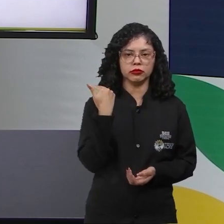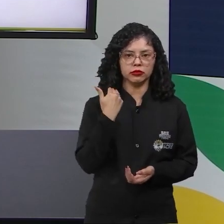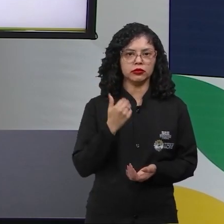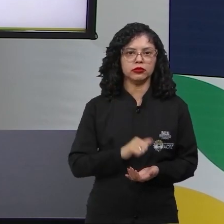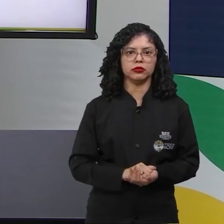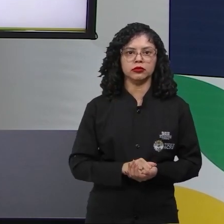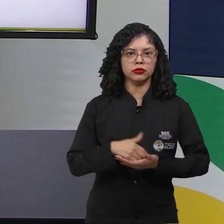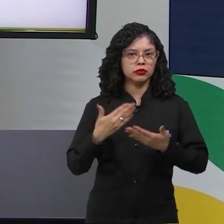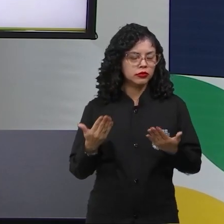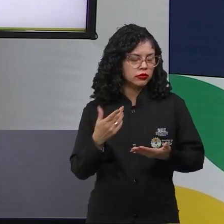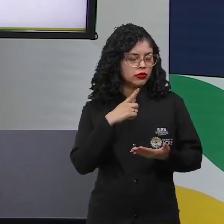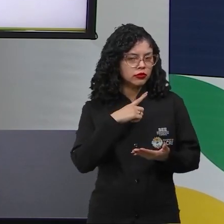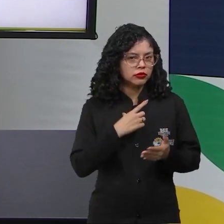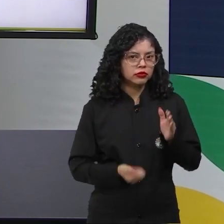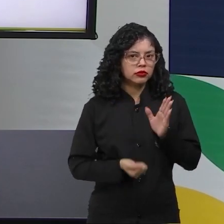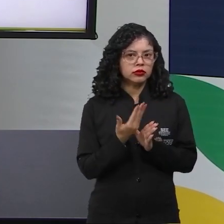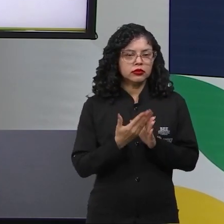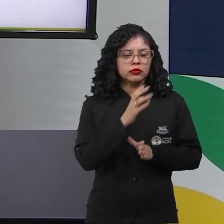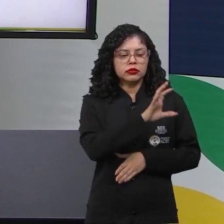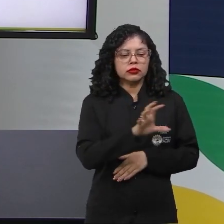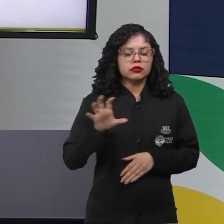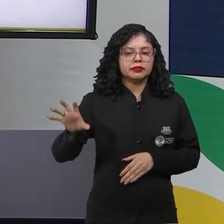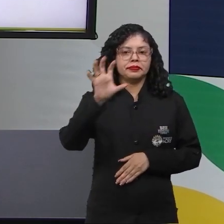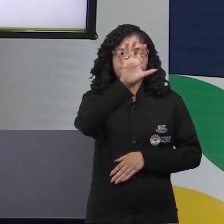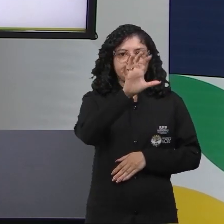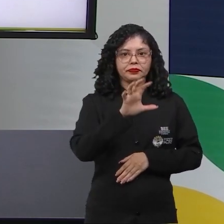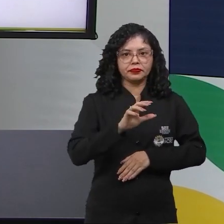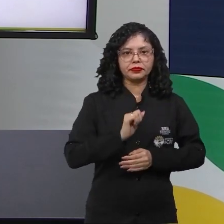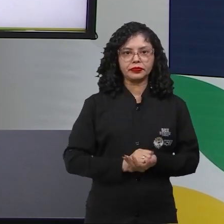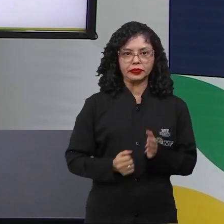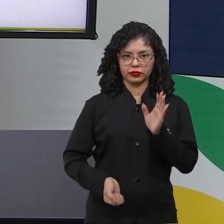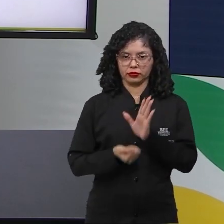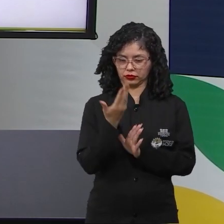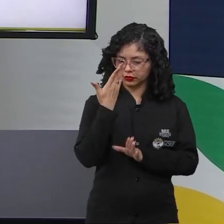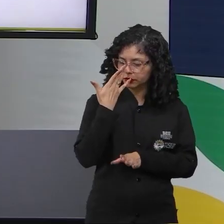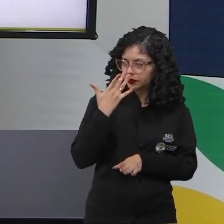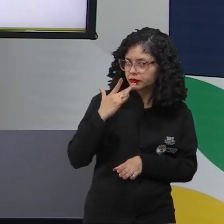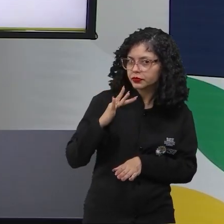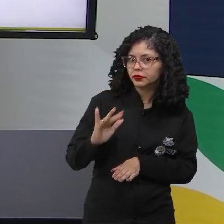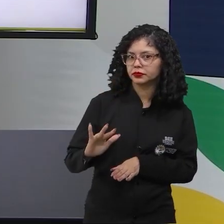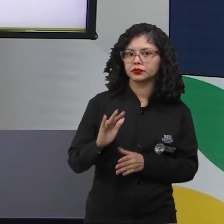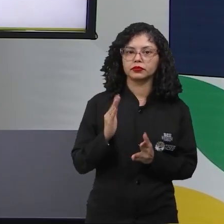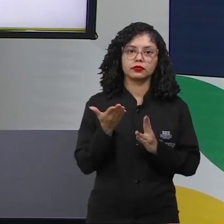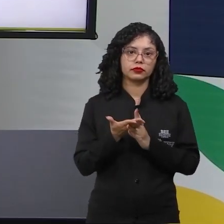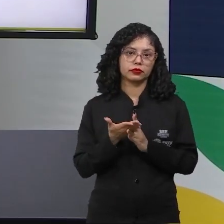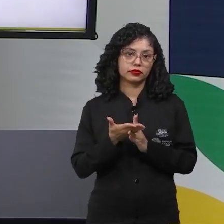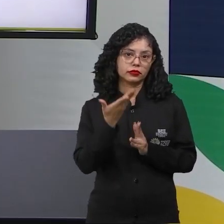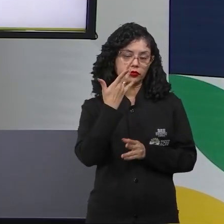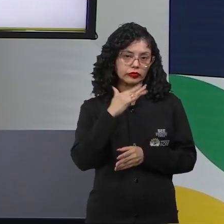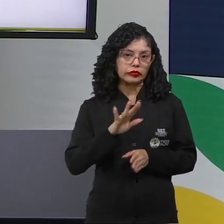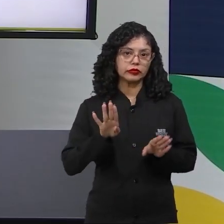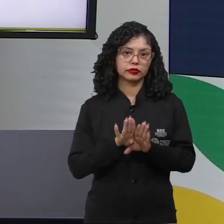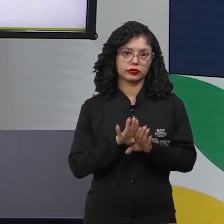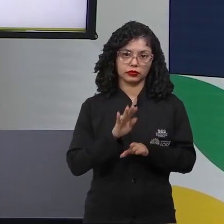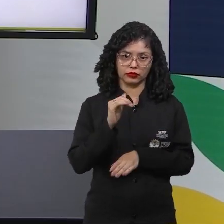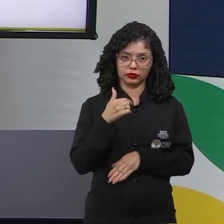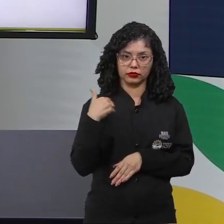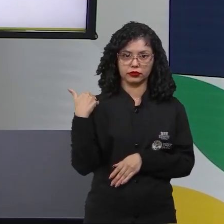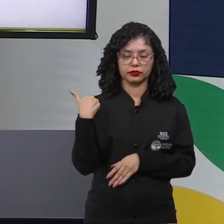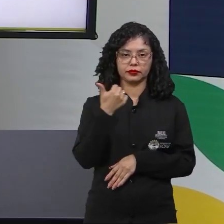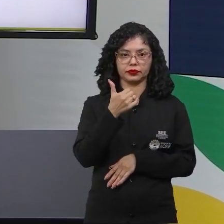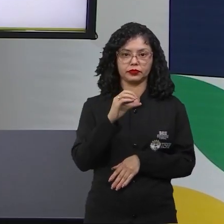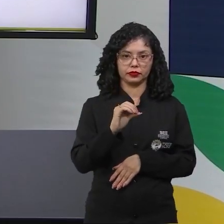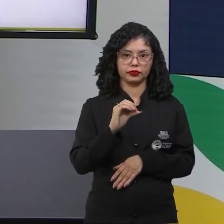infectadas. Existiram regiões onde metade das crianças morreram com menos de 10